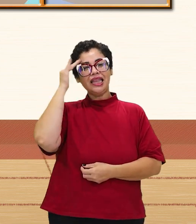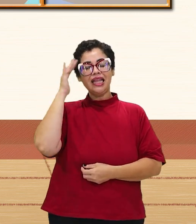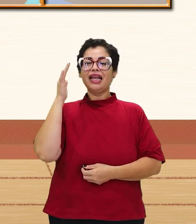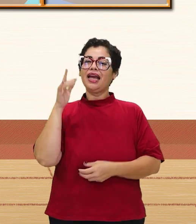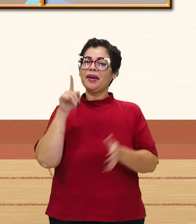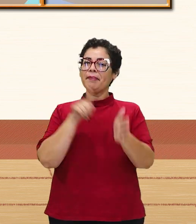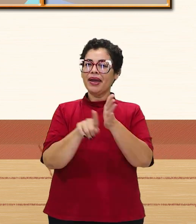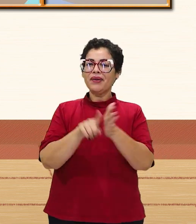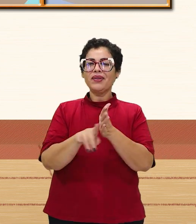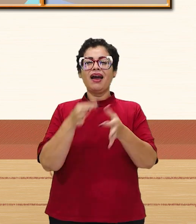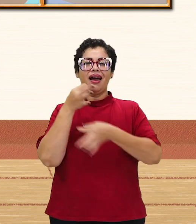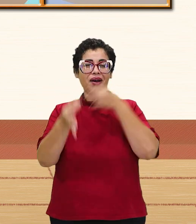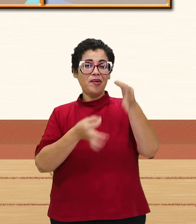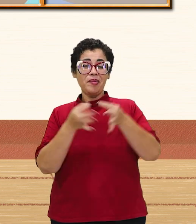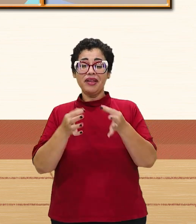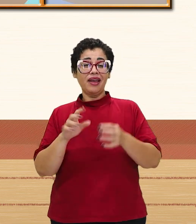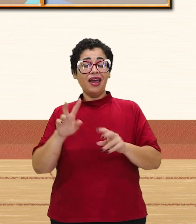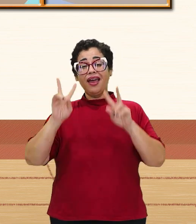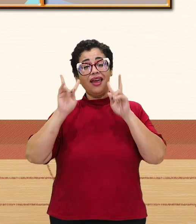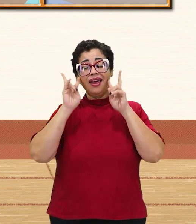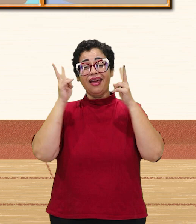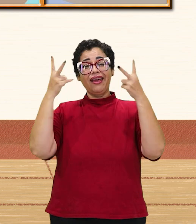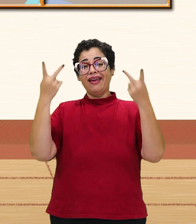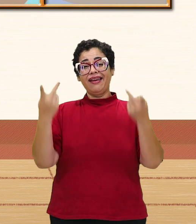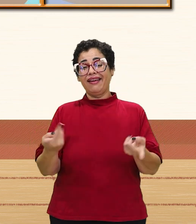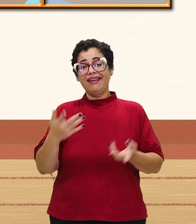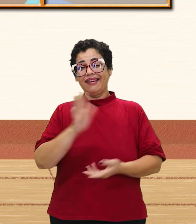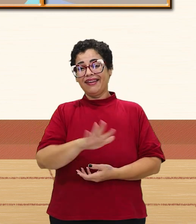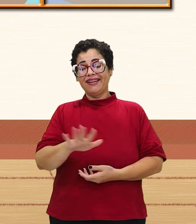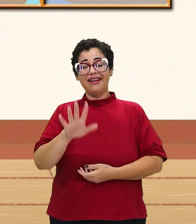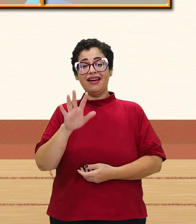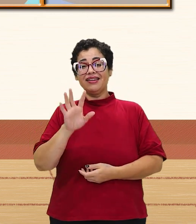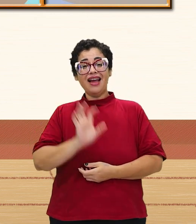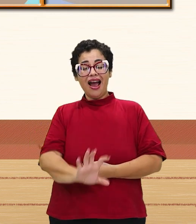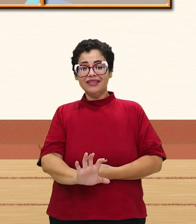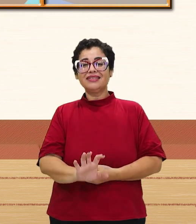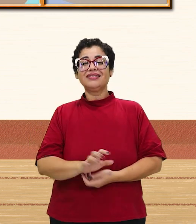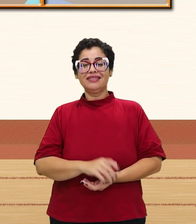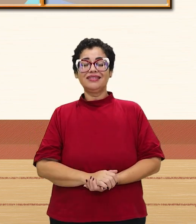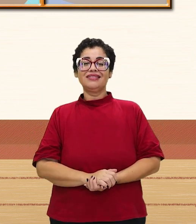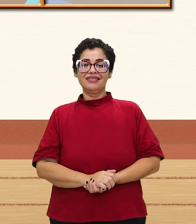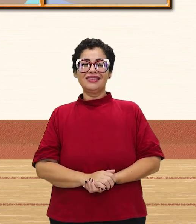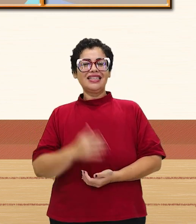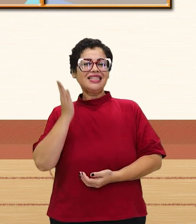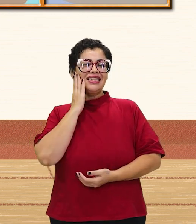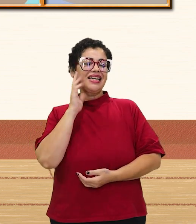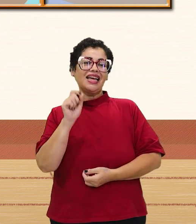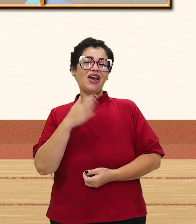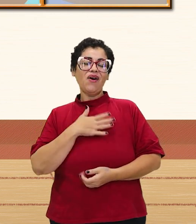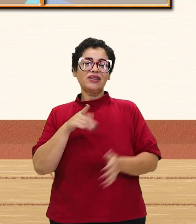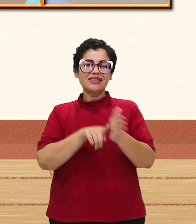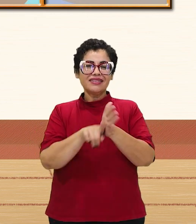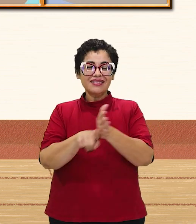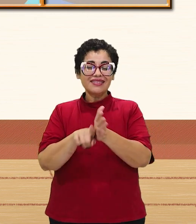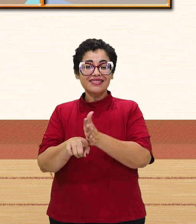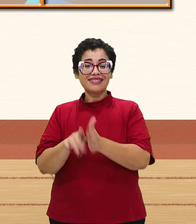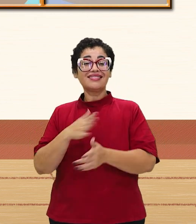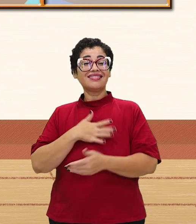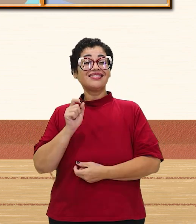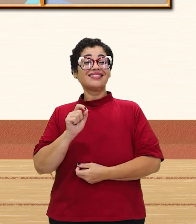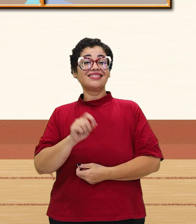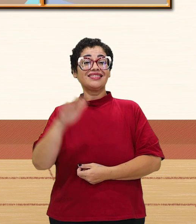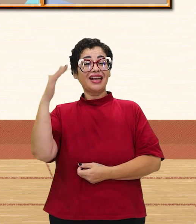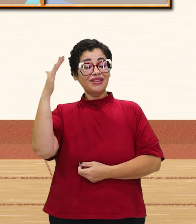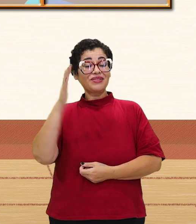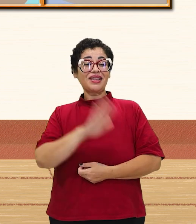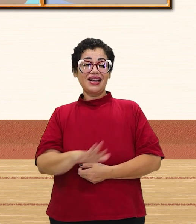entender, argumentar faz parte da natureza do homem desde criança. E sabe quem também gosta de instigar adultos e crianças? Sabe